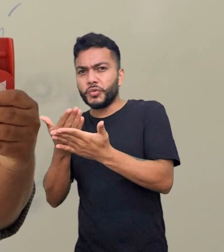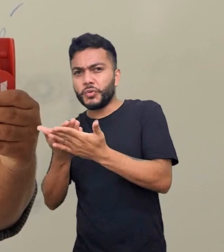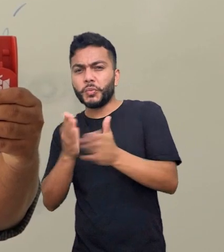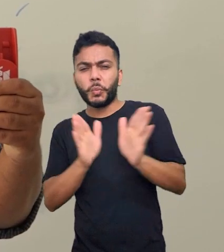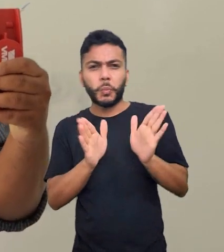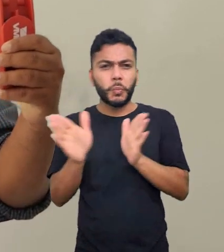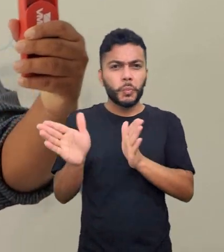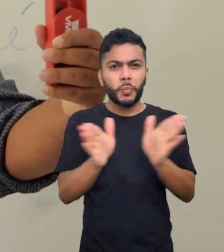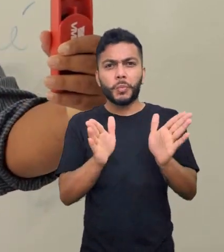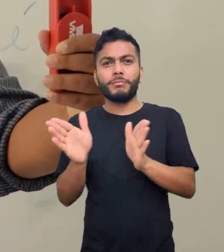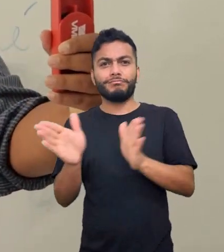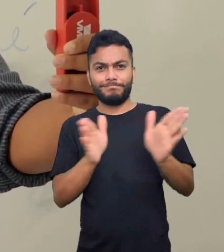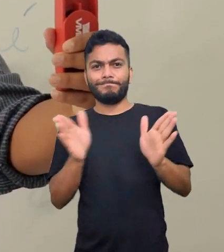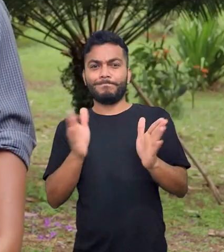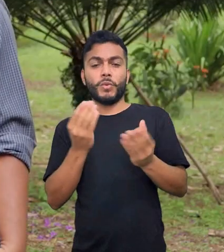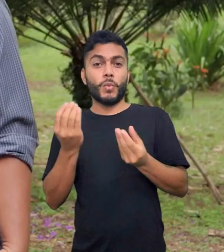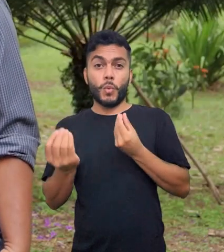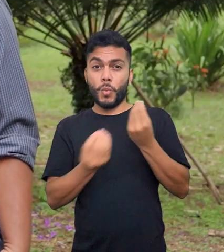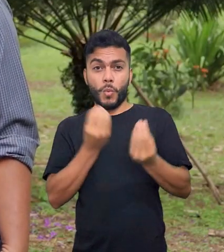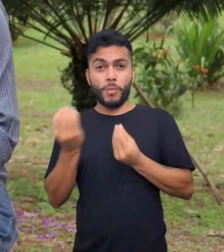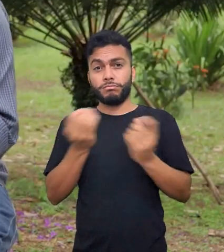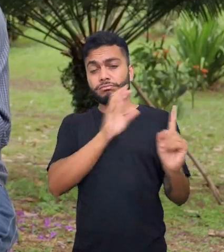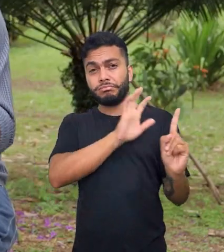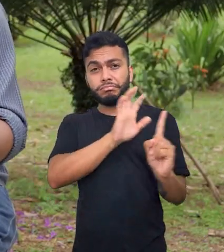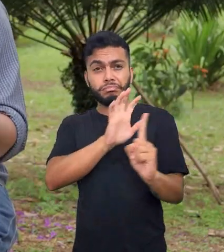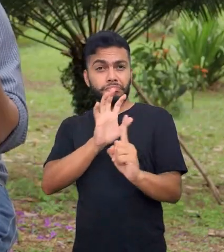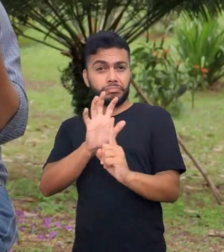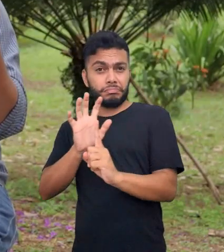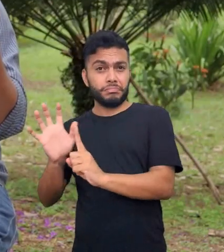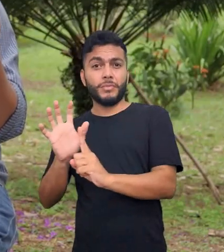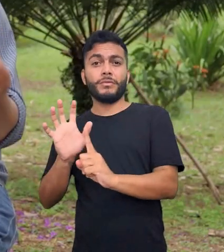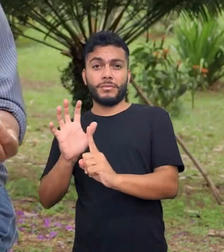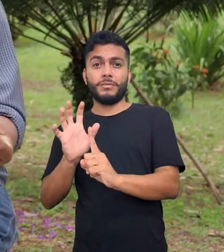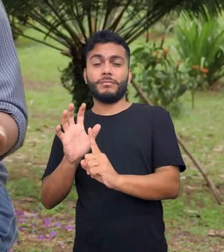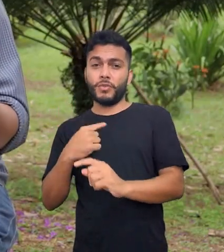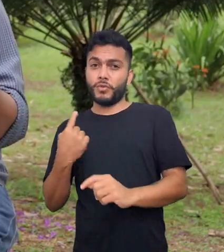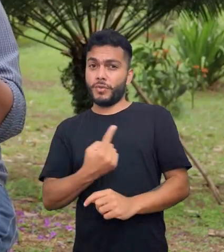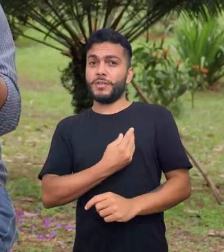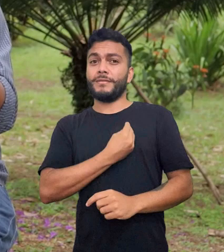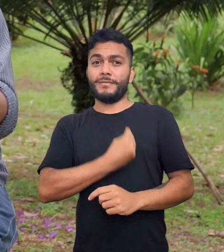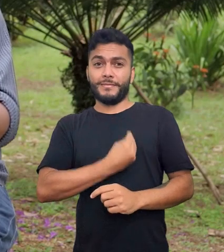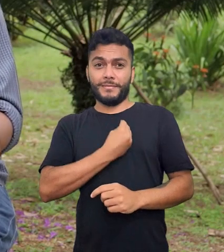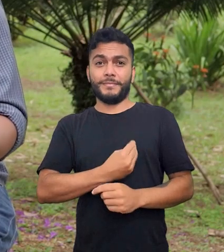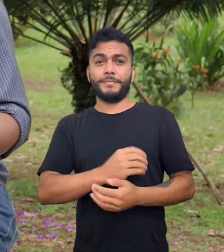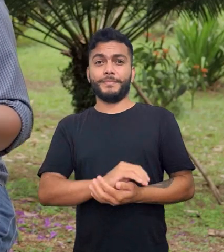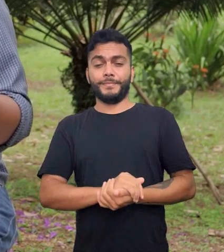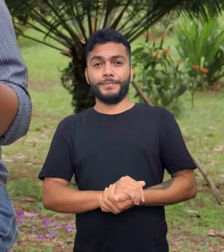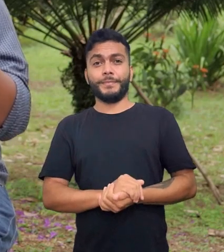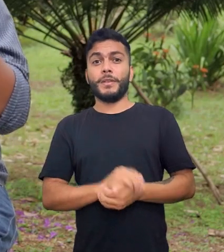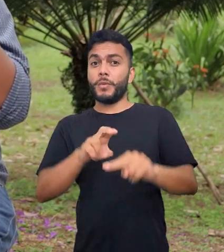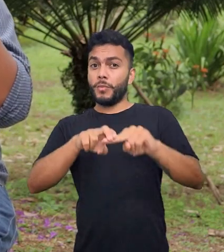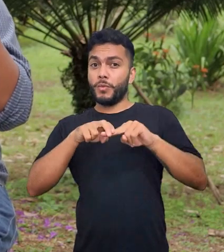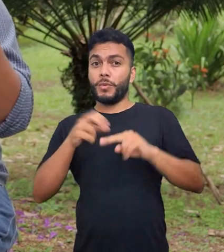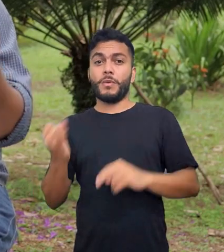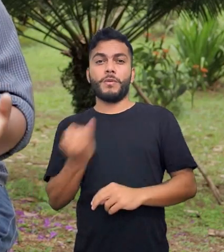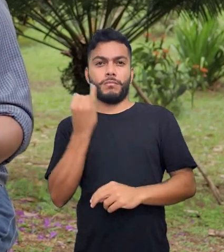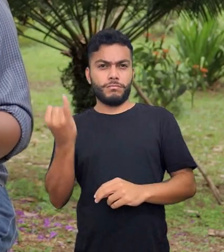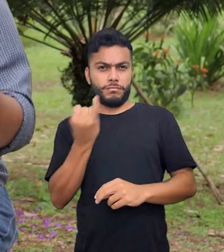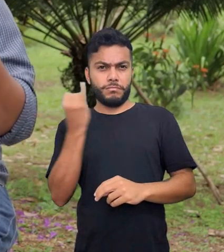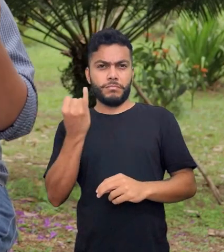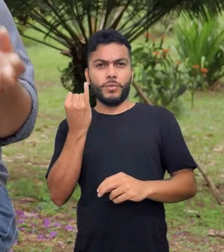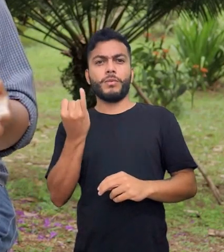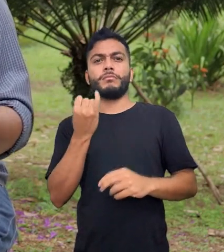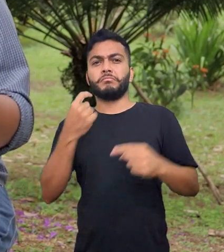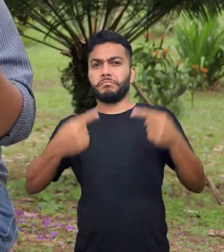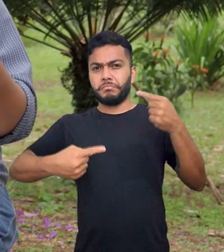isso implicou e implica em nossas vidas, né? E por isso a importância das políticas públicas, das